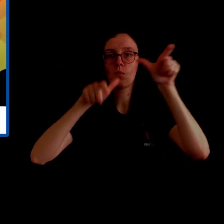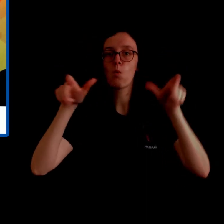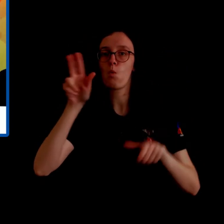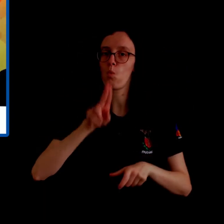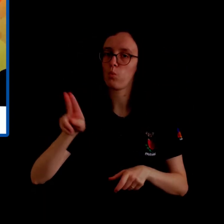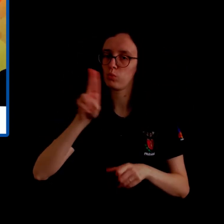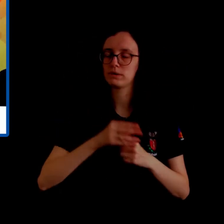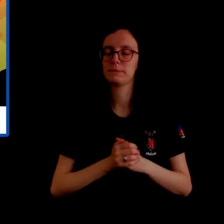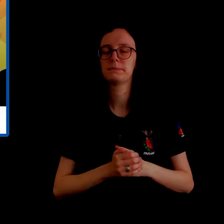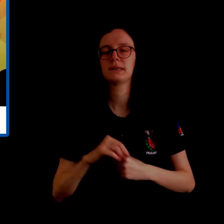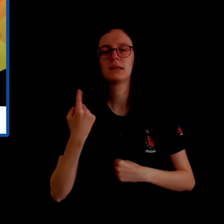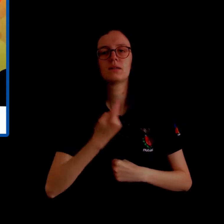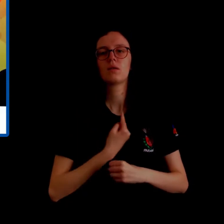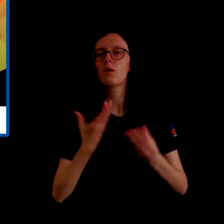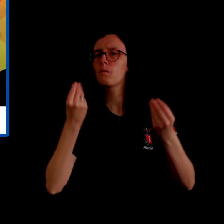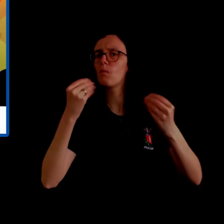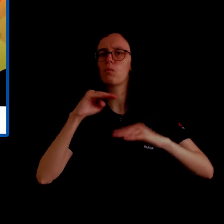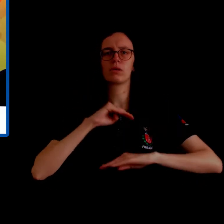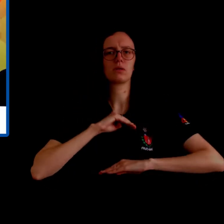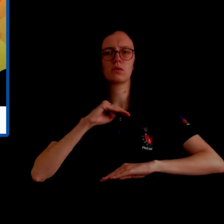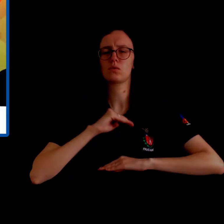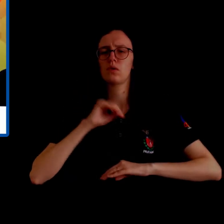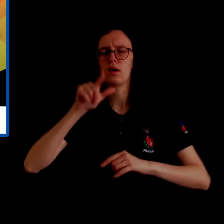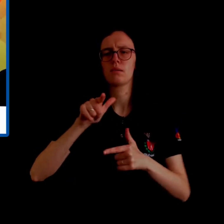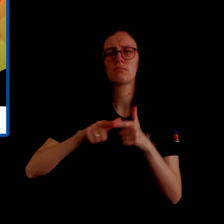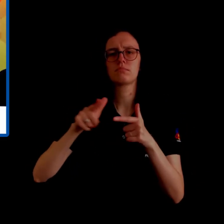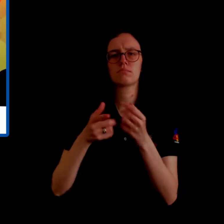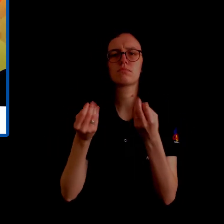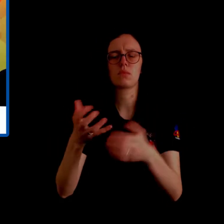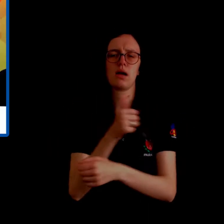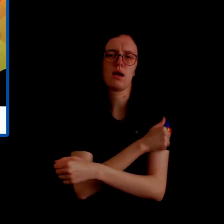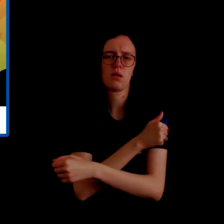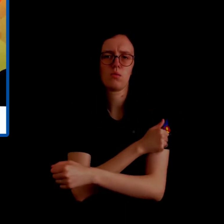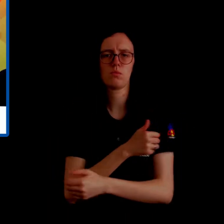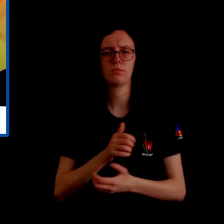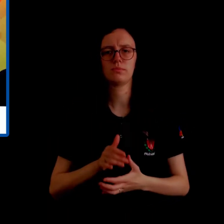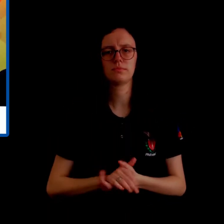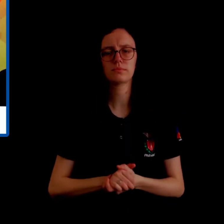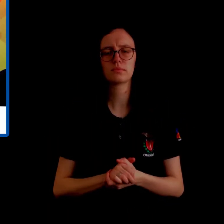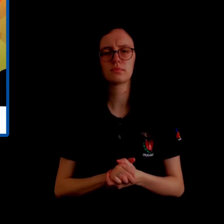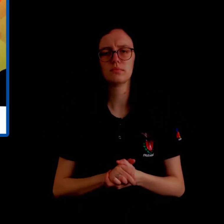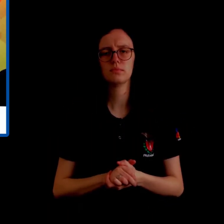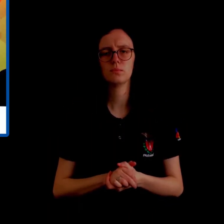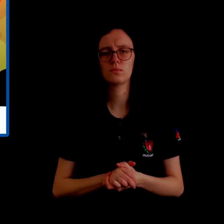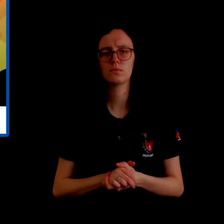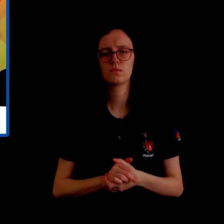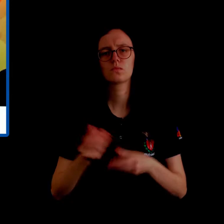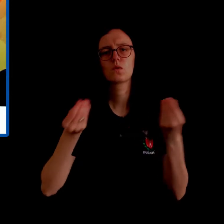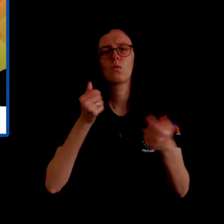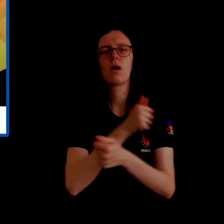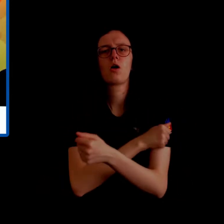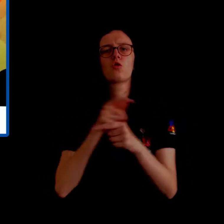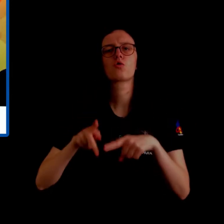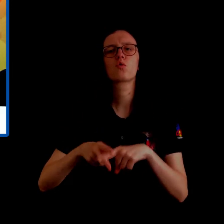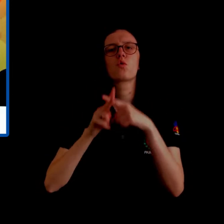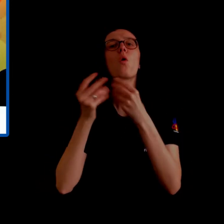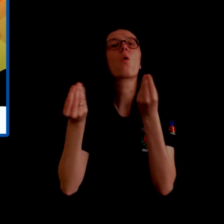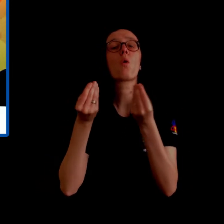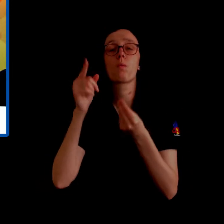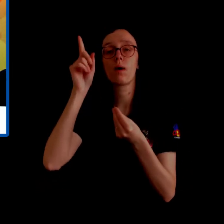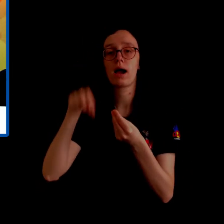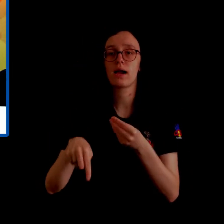muitas situações que geram erro para o aluno. Como que esses erros eles são corrigidos? Com a